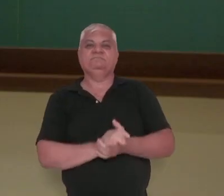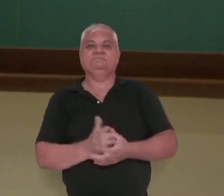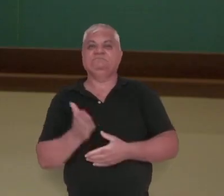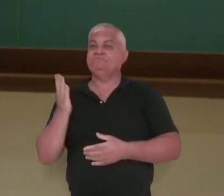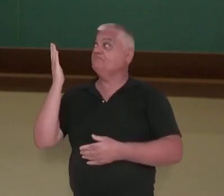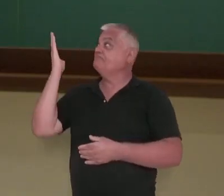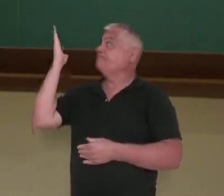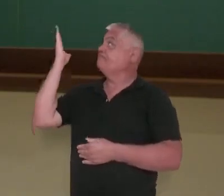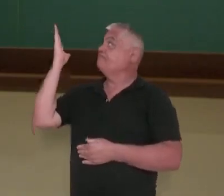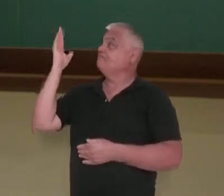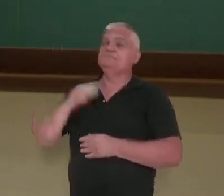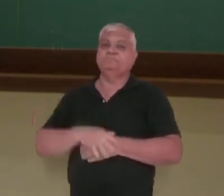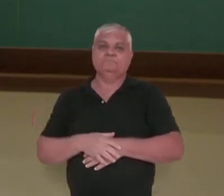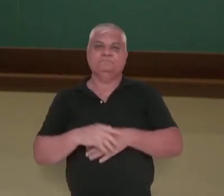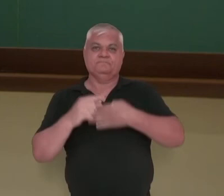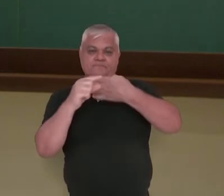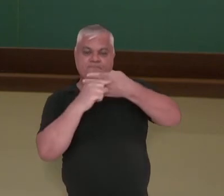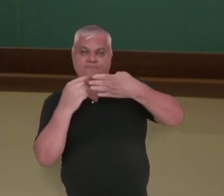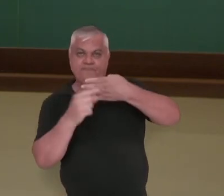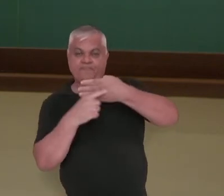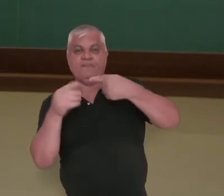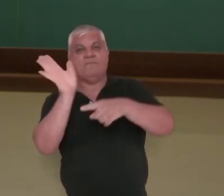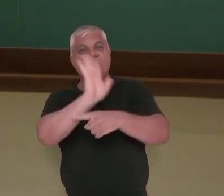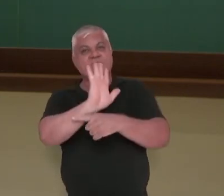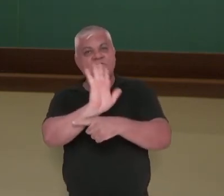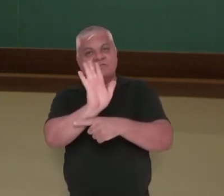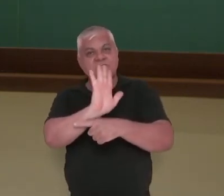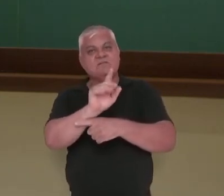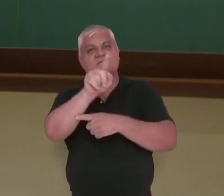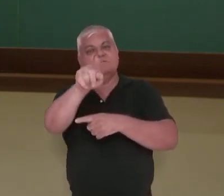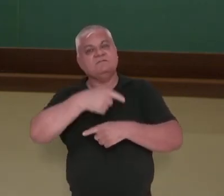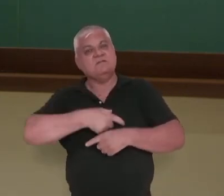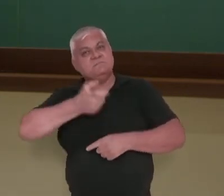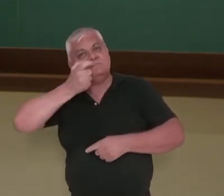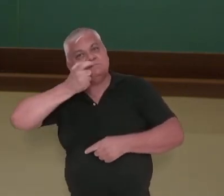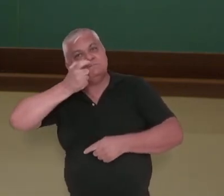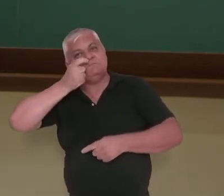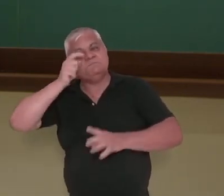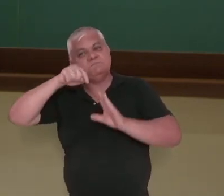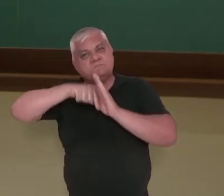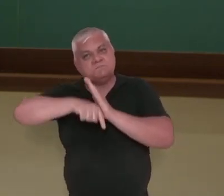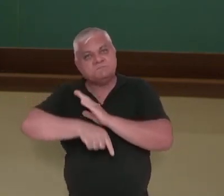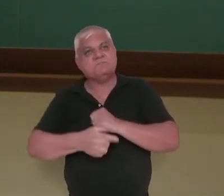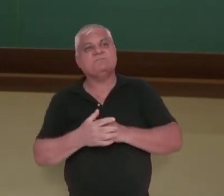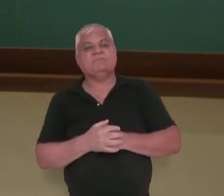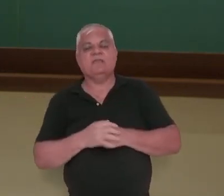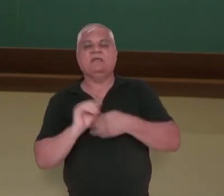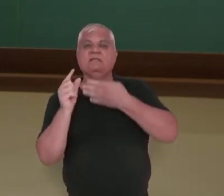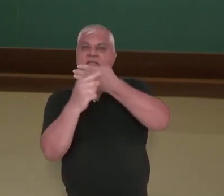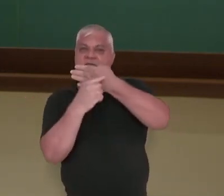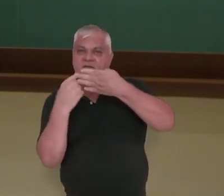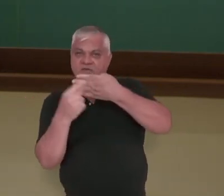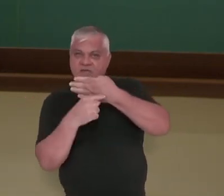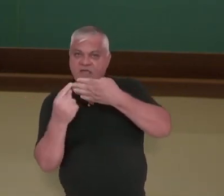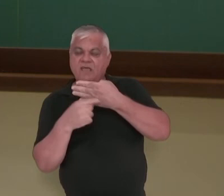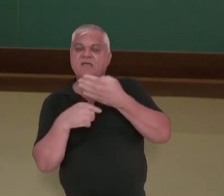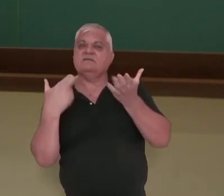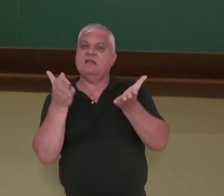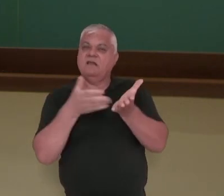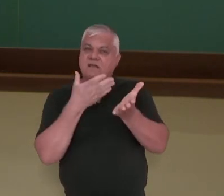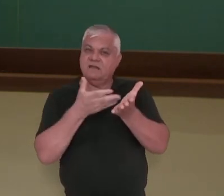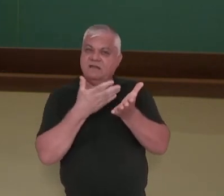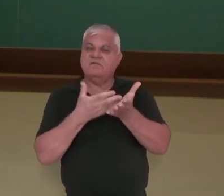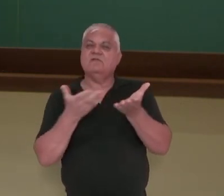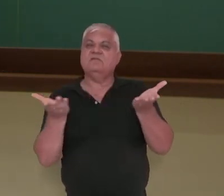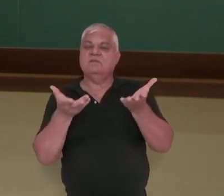para vocês aqui uma sugestão de vídeo, se vocês se interessarem em se aprofundar sobre o assunto, as referências que nós utilizamos na